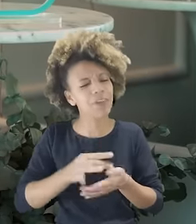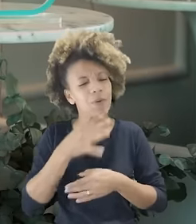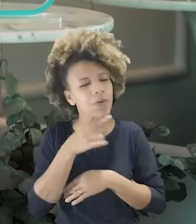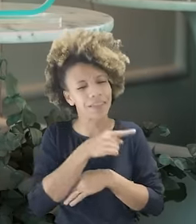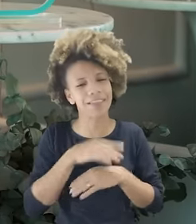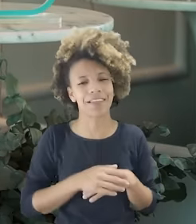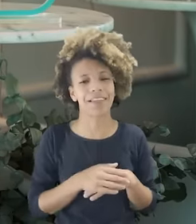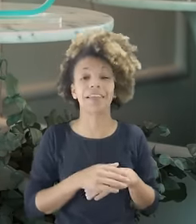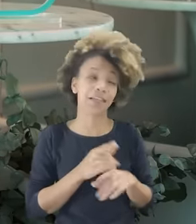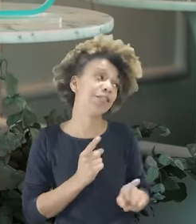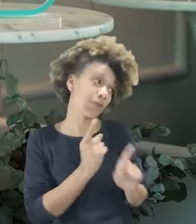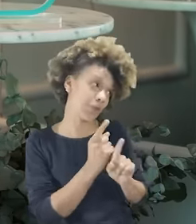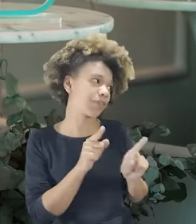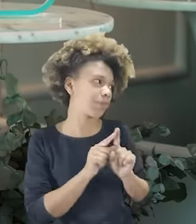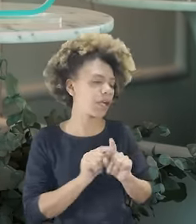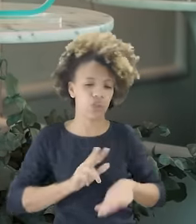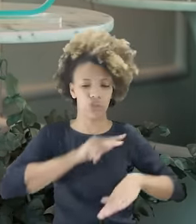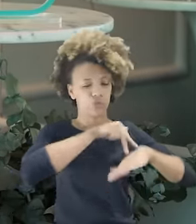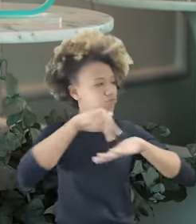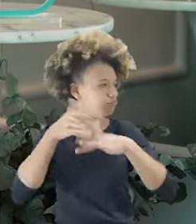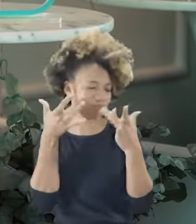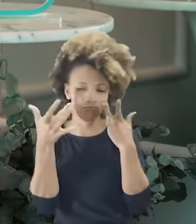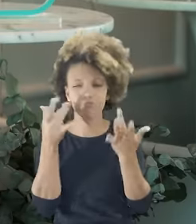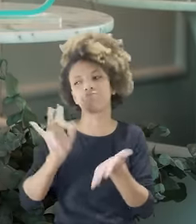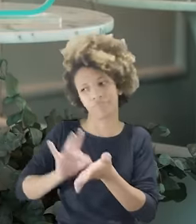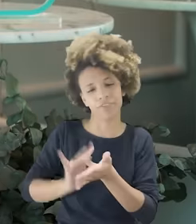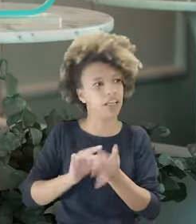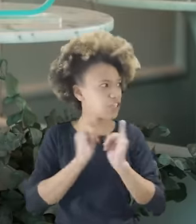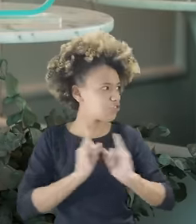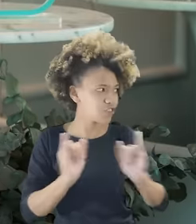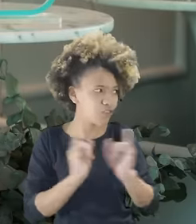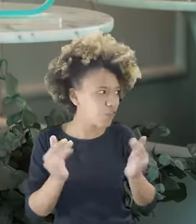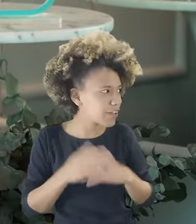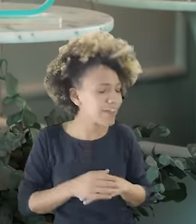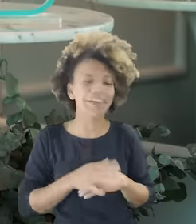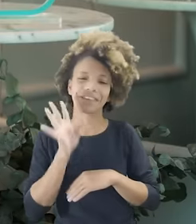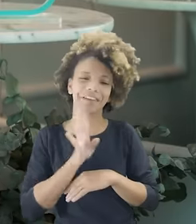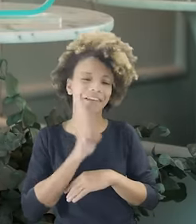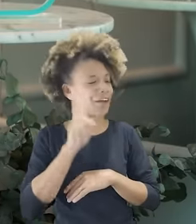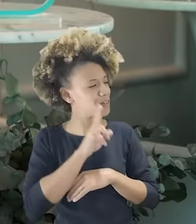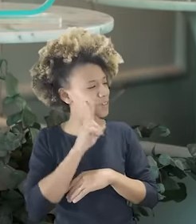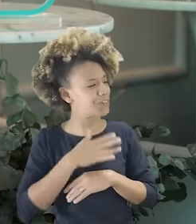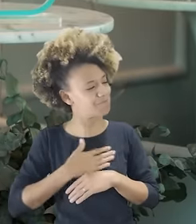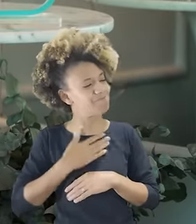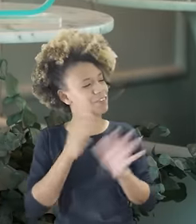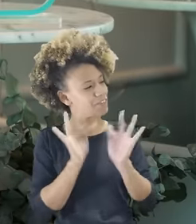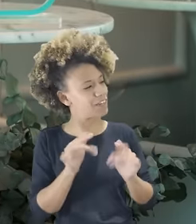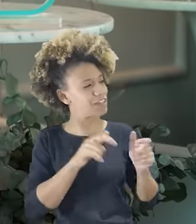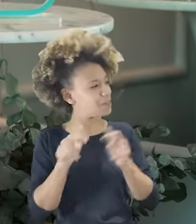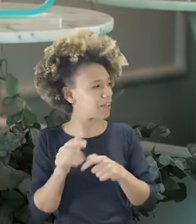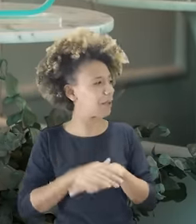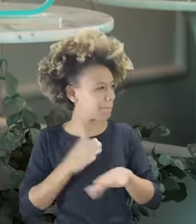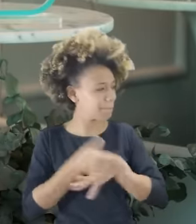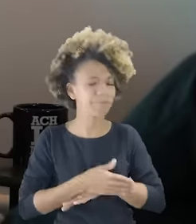que vai conhecer e que a gente se encontra cara em palcos por aí que a gente se divulgue porque cara aqui que maneira a tua história Cara eu fiquei muito